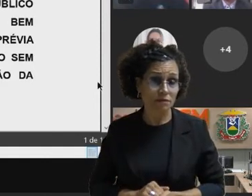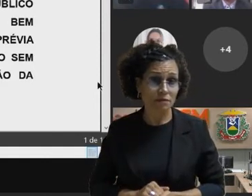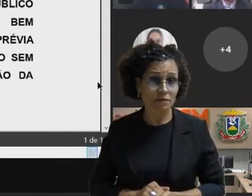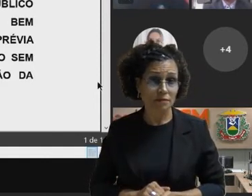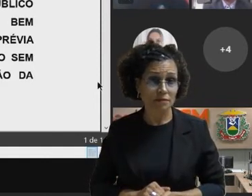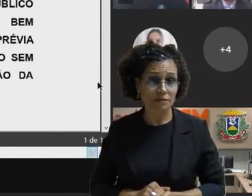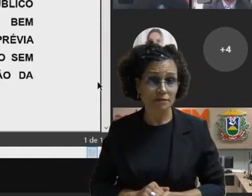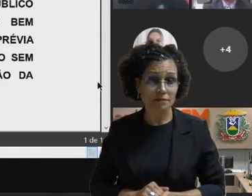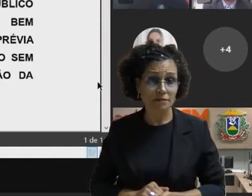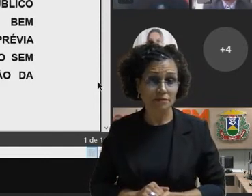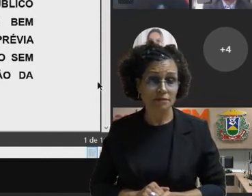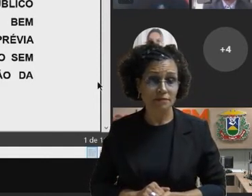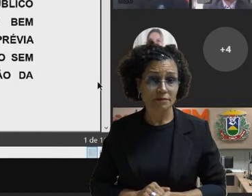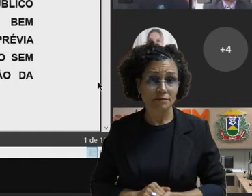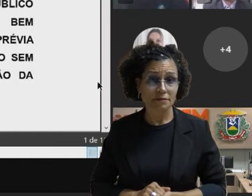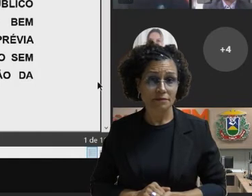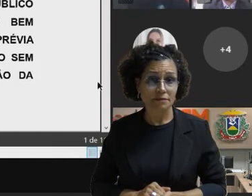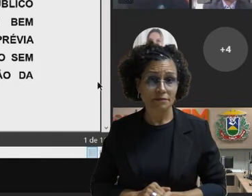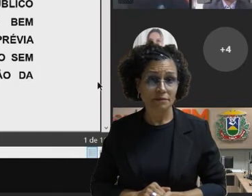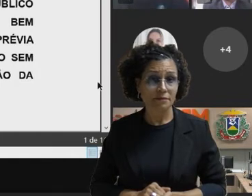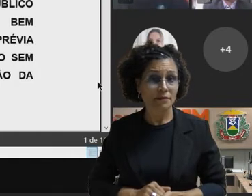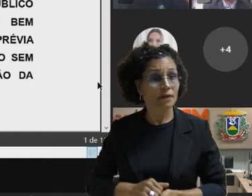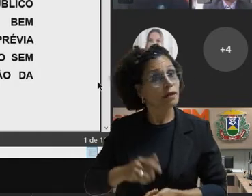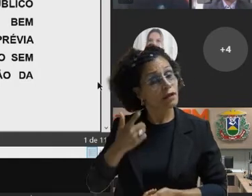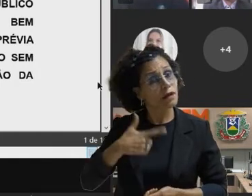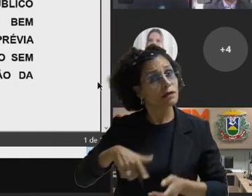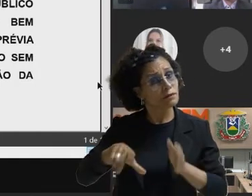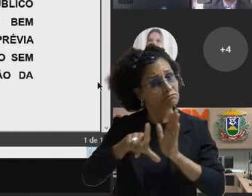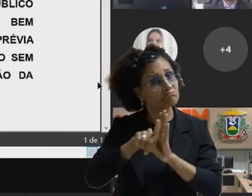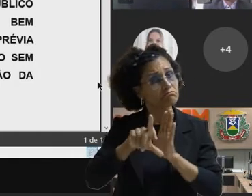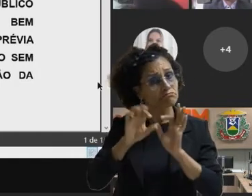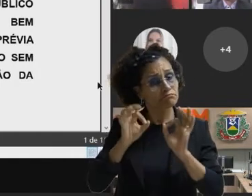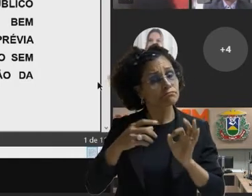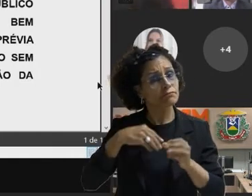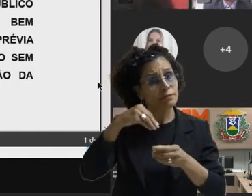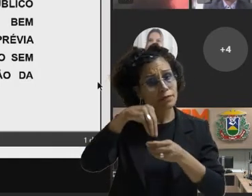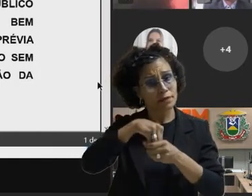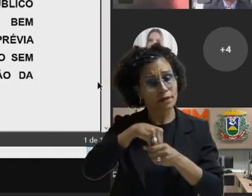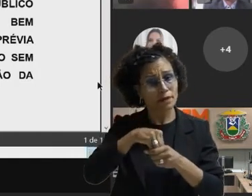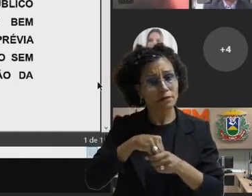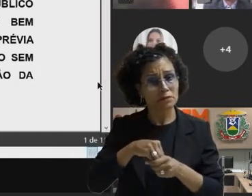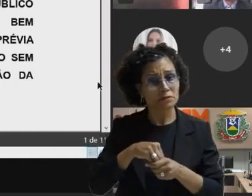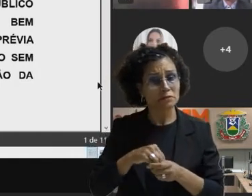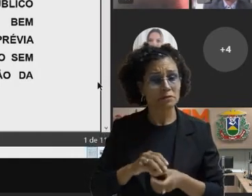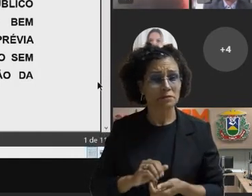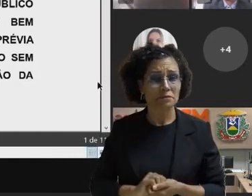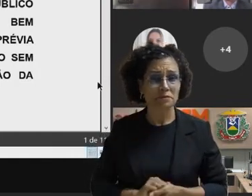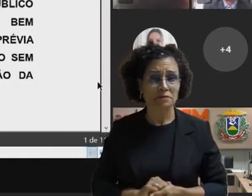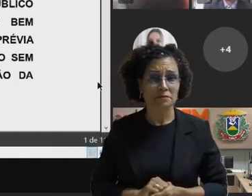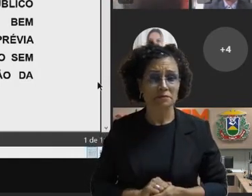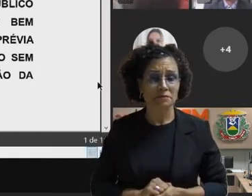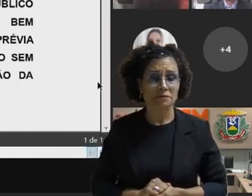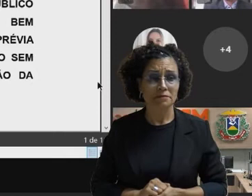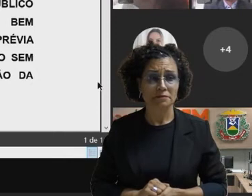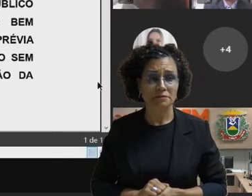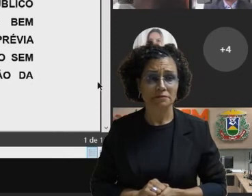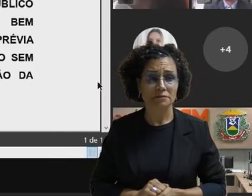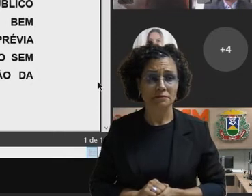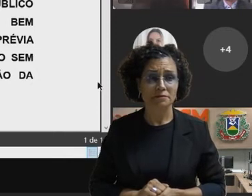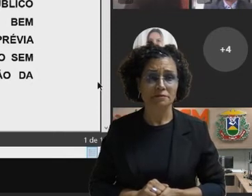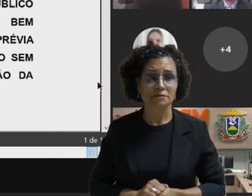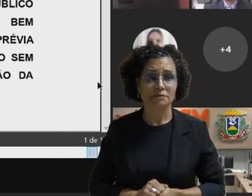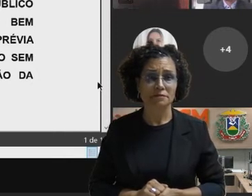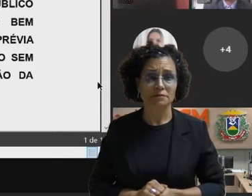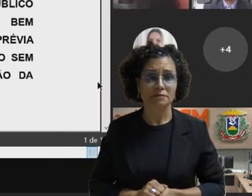um negócio. Eu concordo integralmente com a doutora Ana Cristina. Como é que os outros demais se pronunciam? O doutor Hélio já